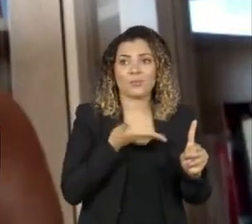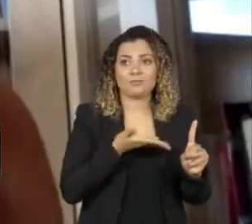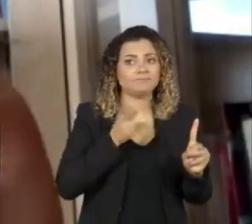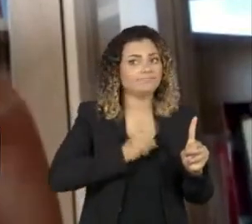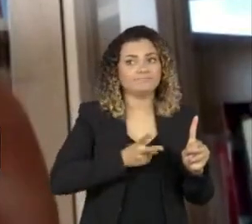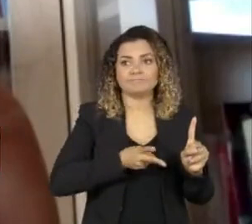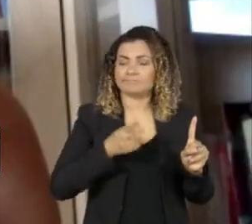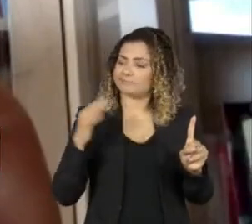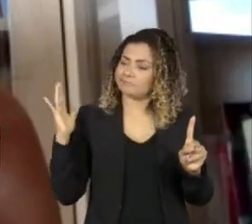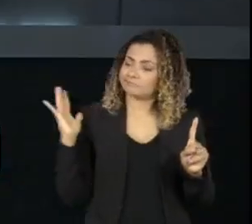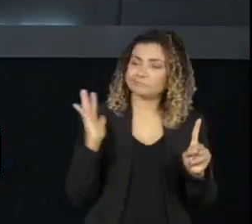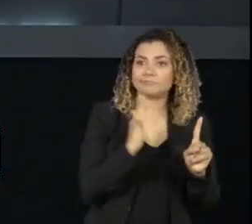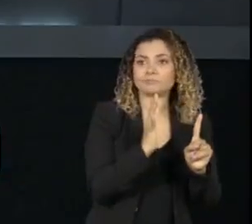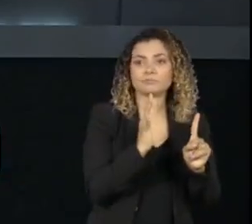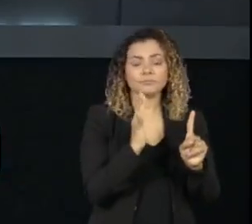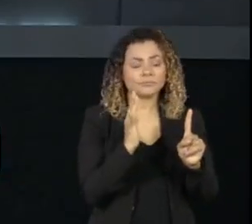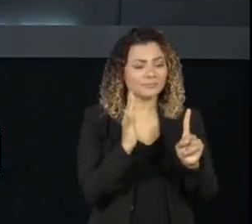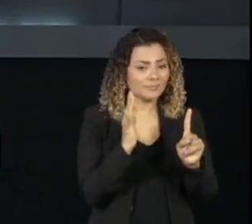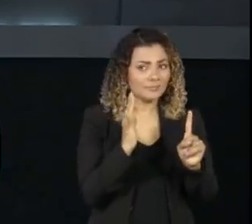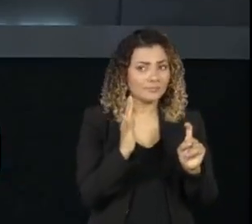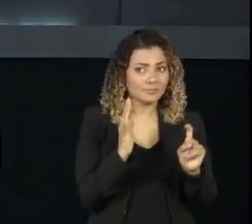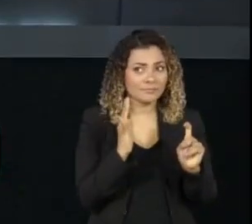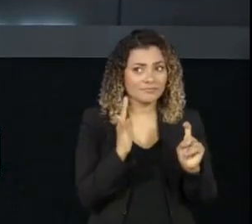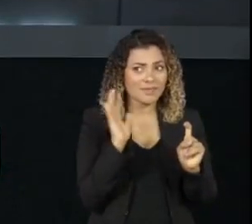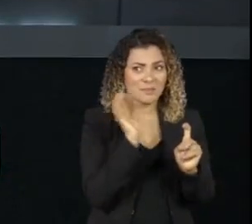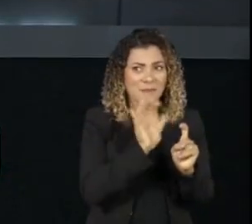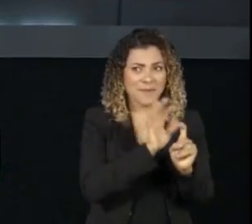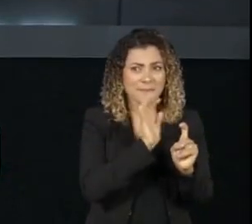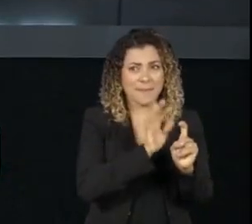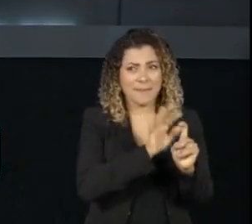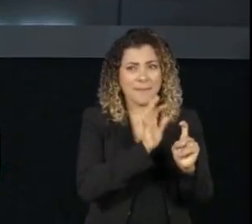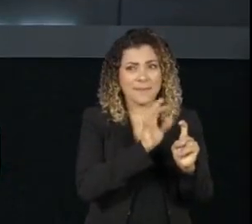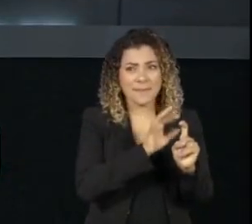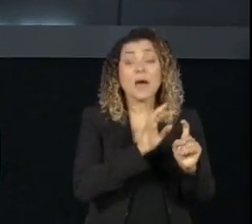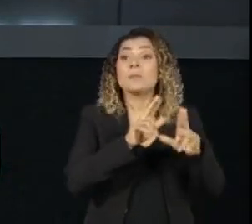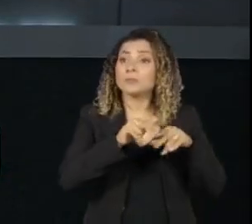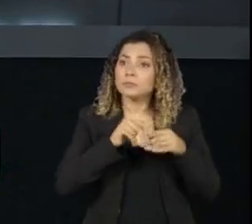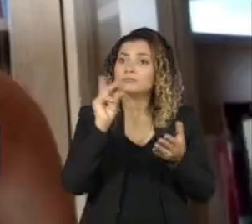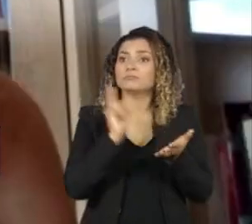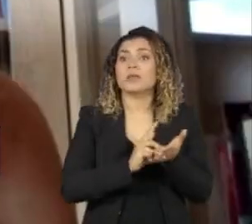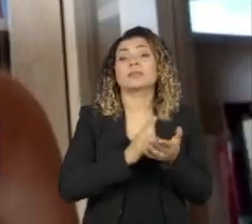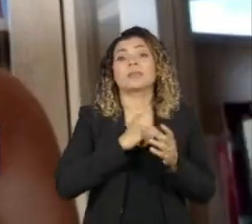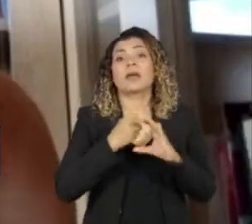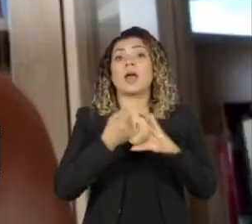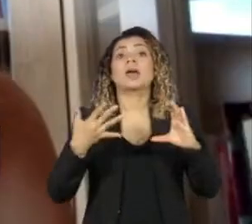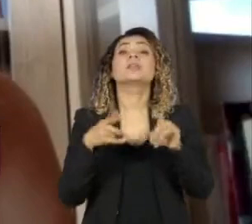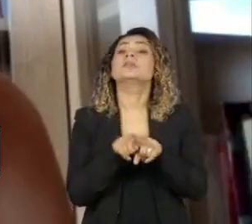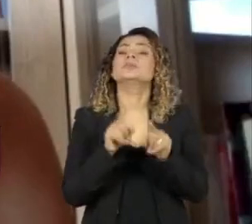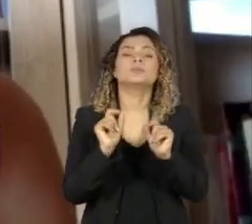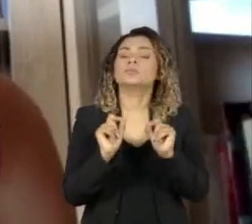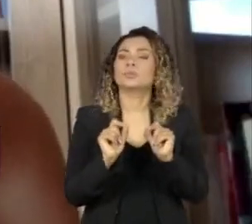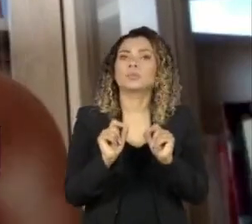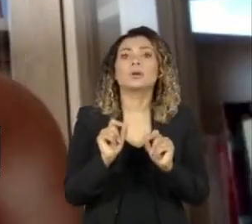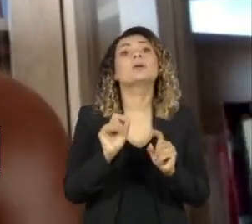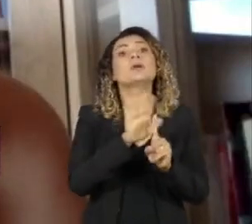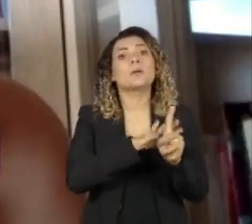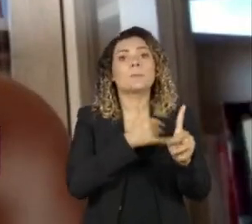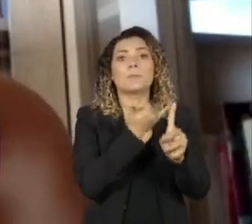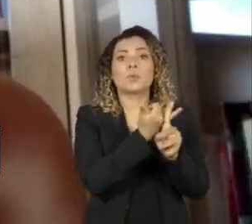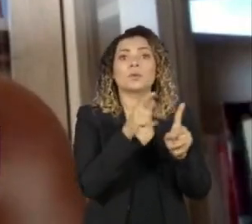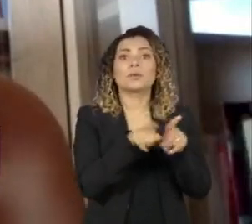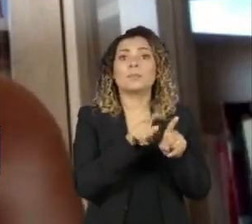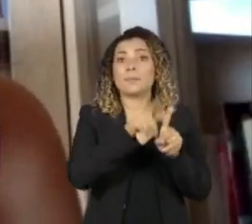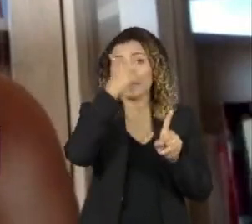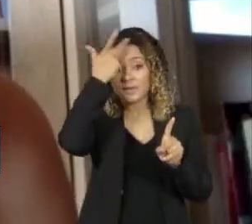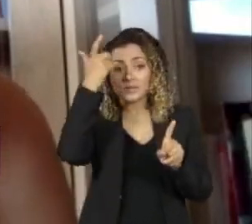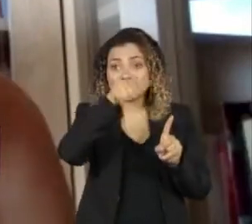nessa posição sem querer. E o bullying, por final, tem a última característica, que é sempre tem um público que